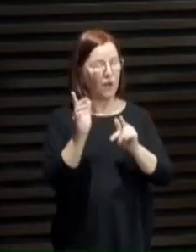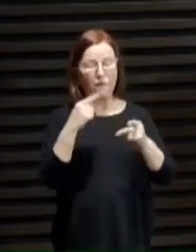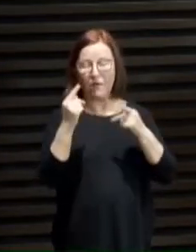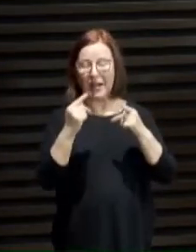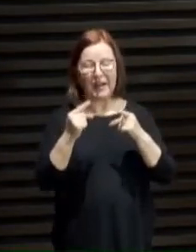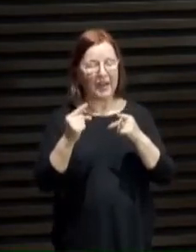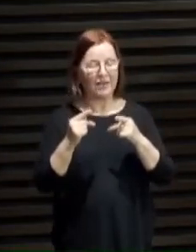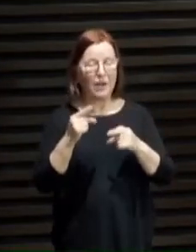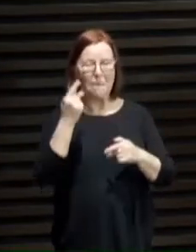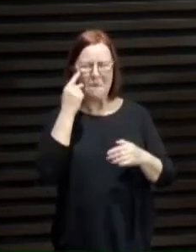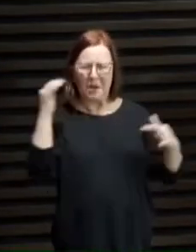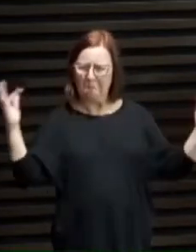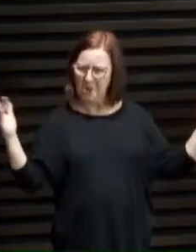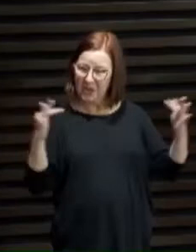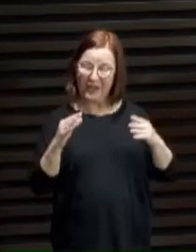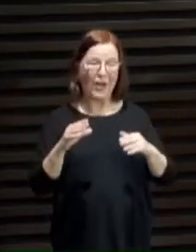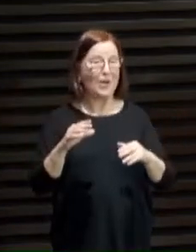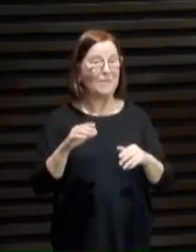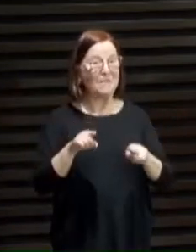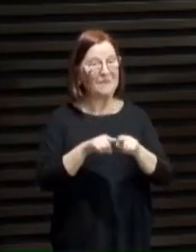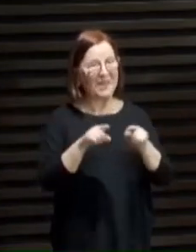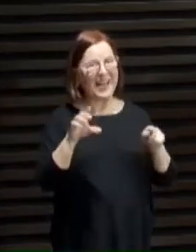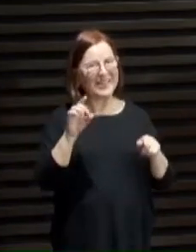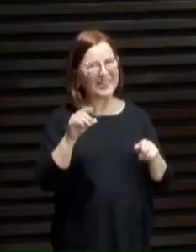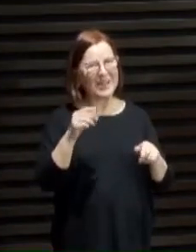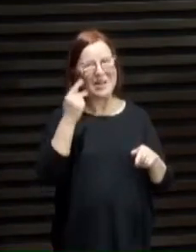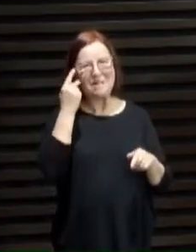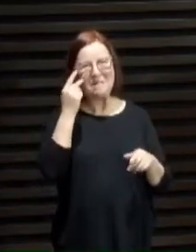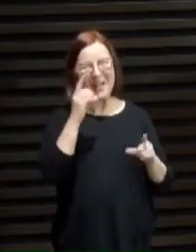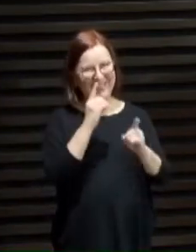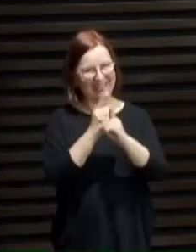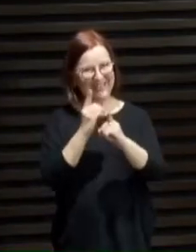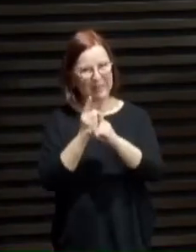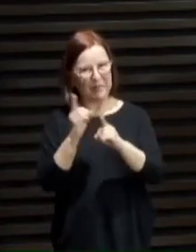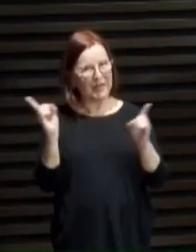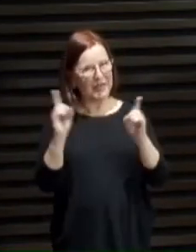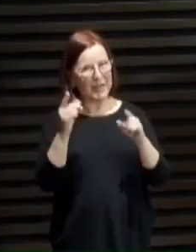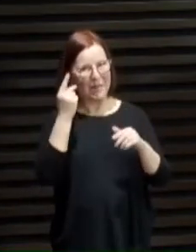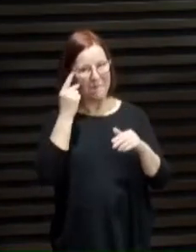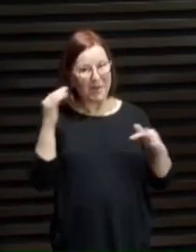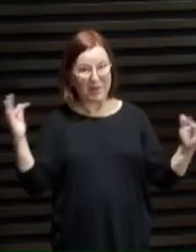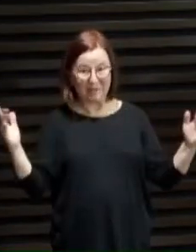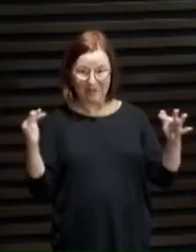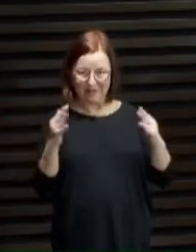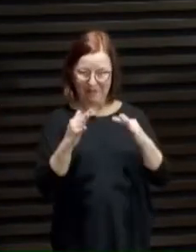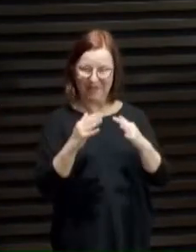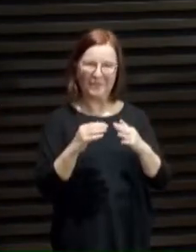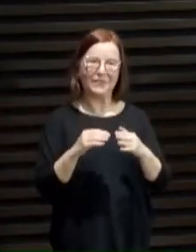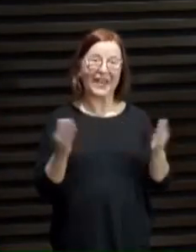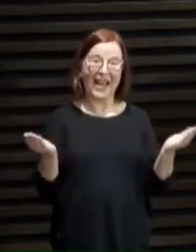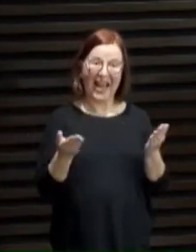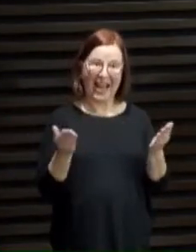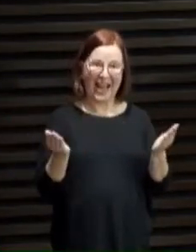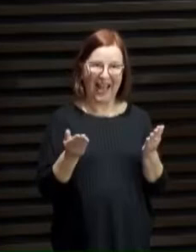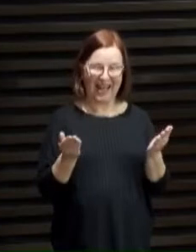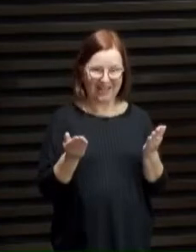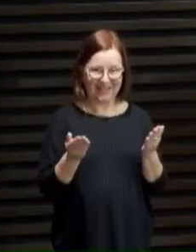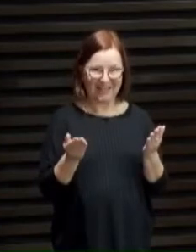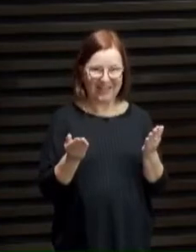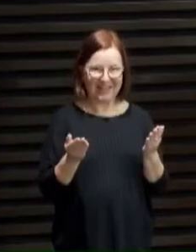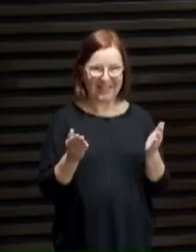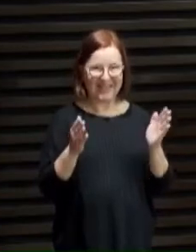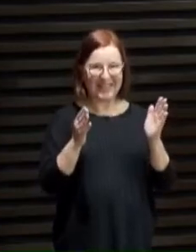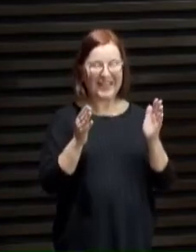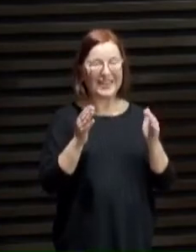falaria apenas para os seus discípulos, e não mais diretamente para as multidões através dos seus discípulos. Agora a conversa de Jesus era